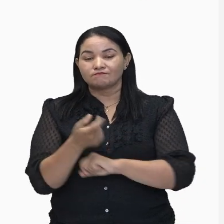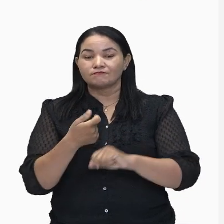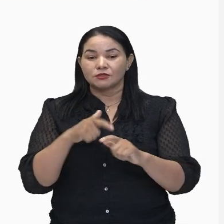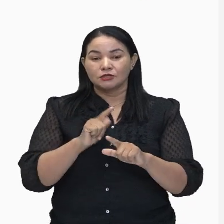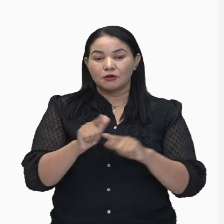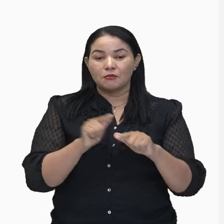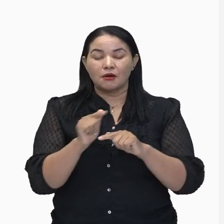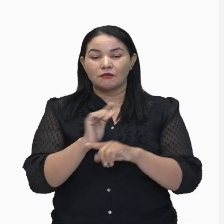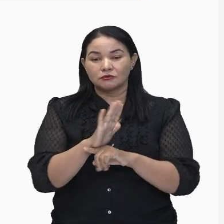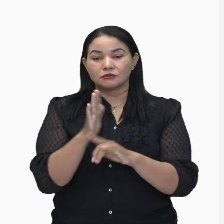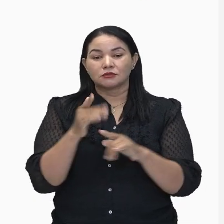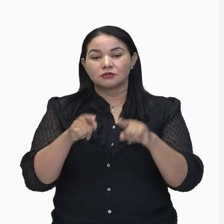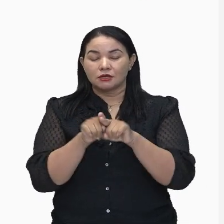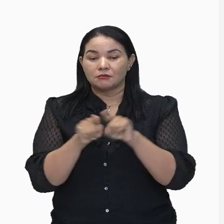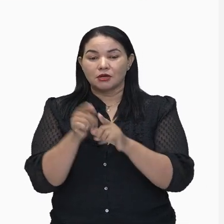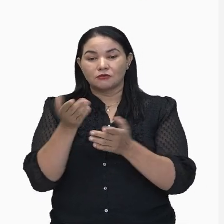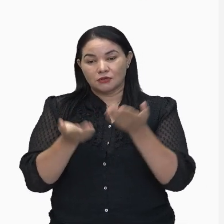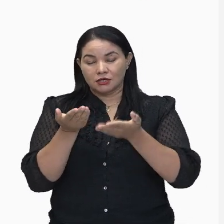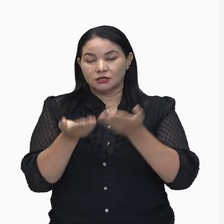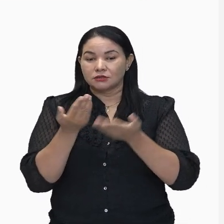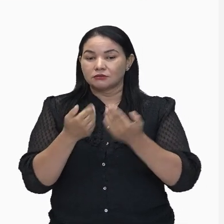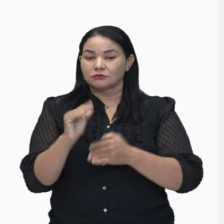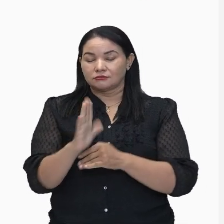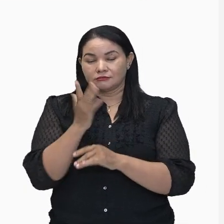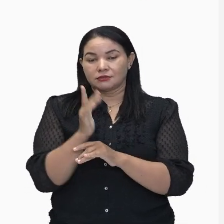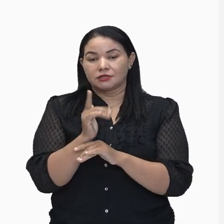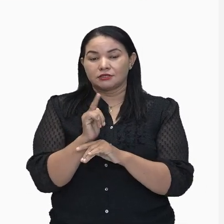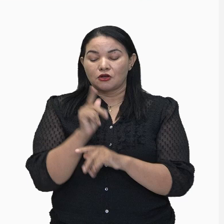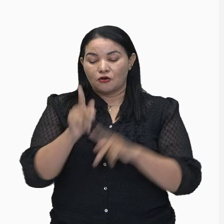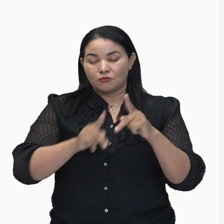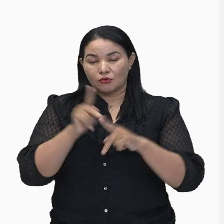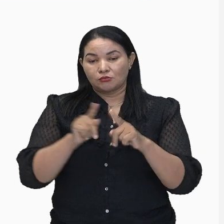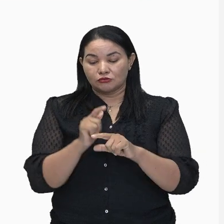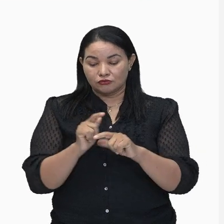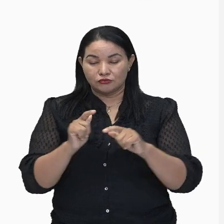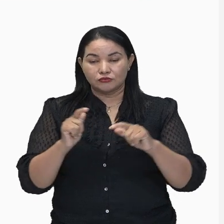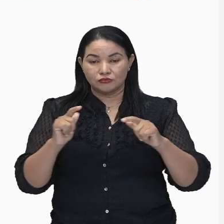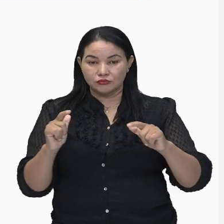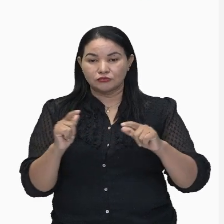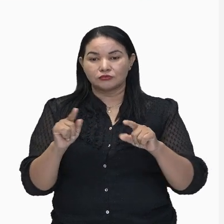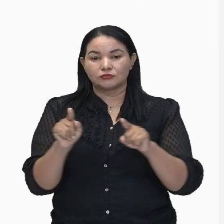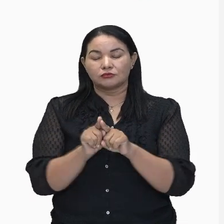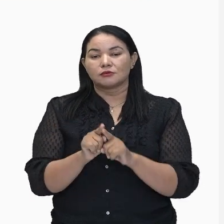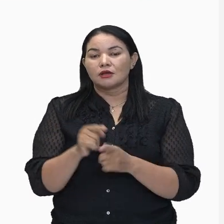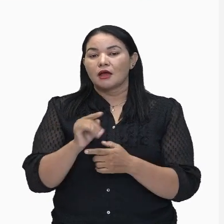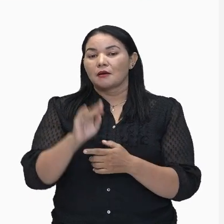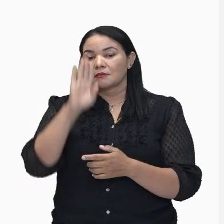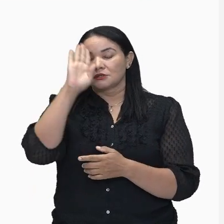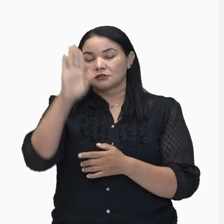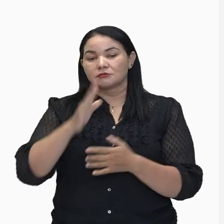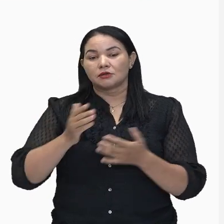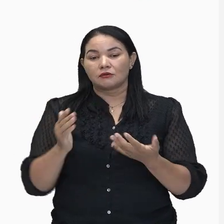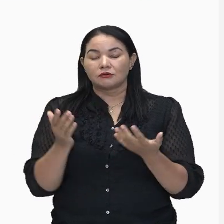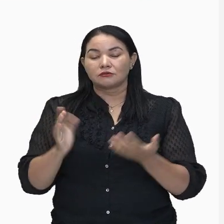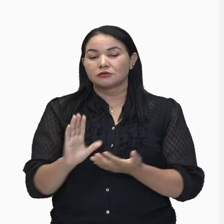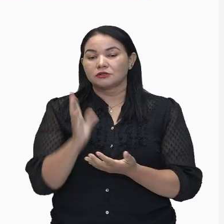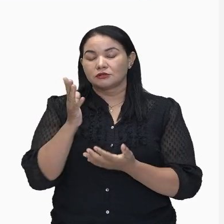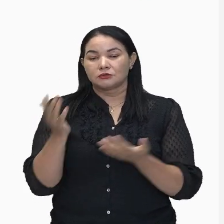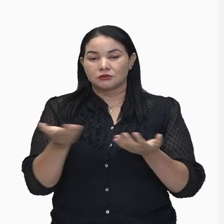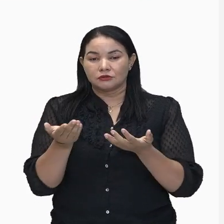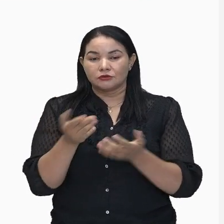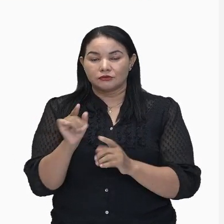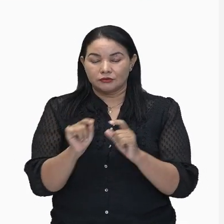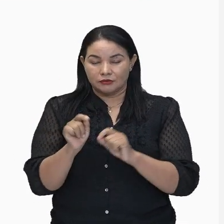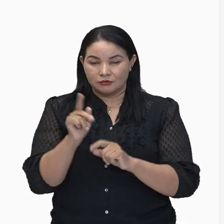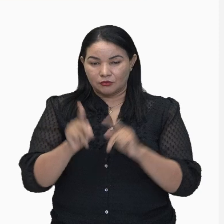equilíbrio, né, nesse fator do crescimento da população na Europa. Olha só, o principal fator aí desse crescimento da população